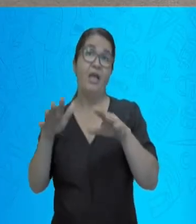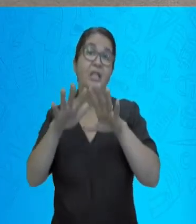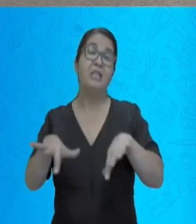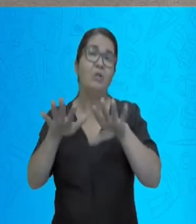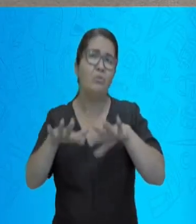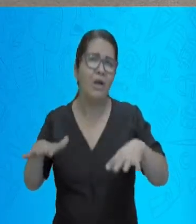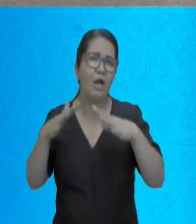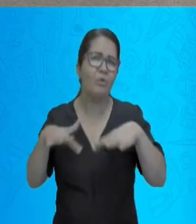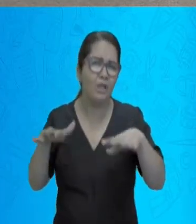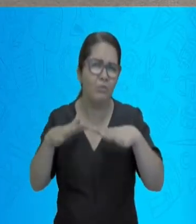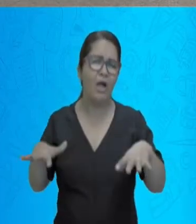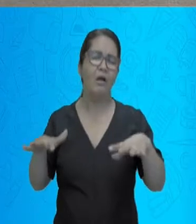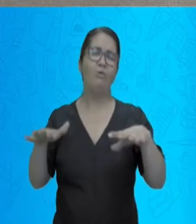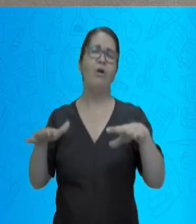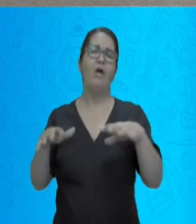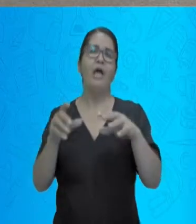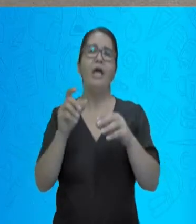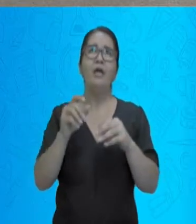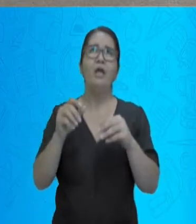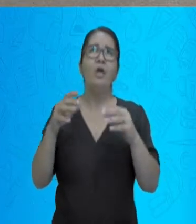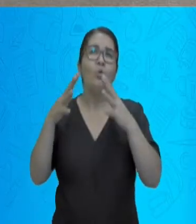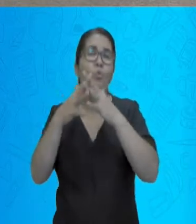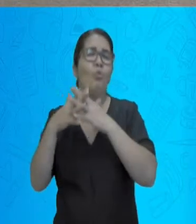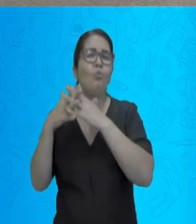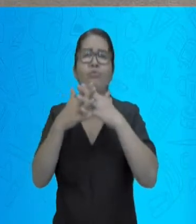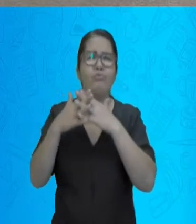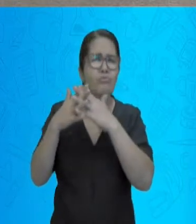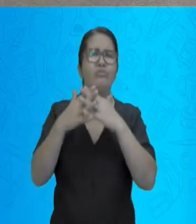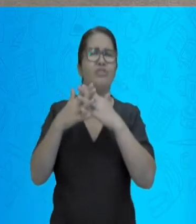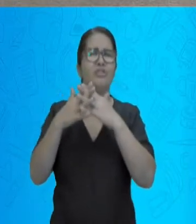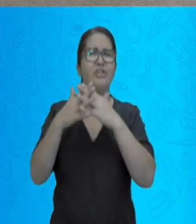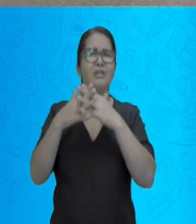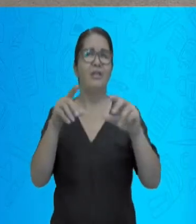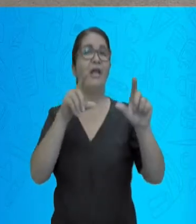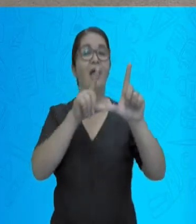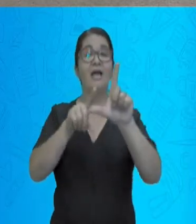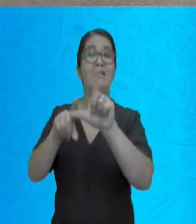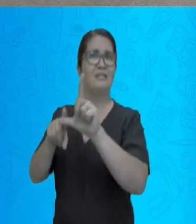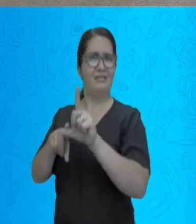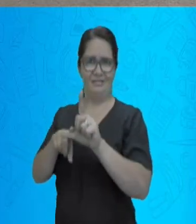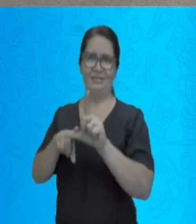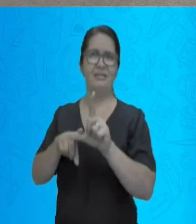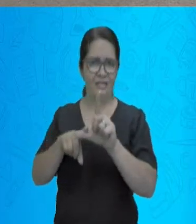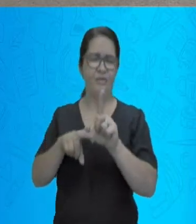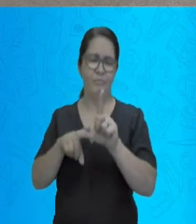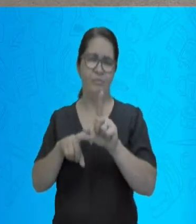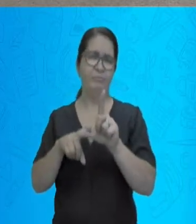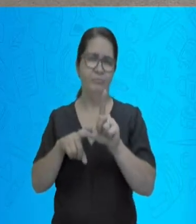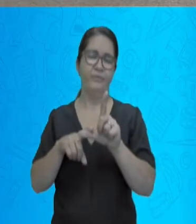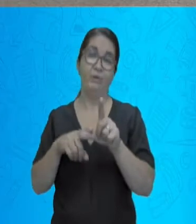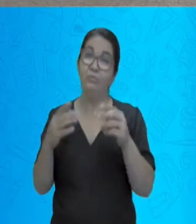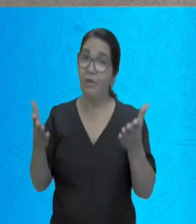está iniciando, a gente confunde porque tem muito som parecido, isso é muito comum